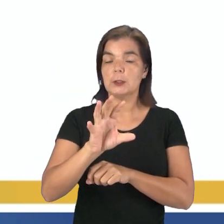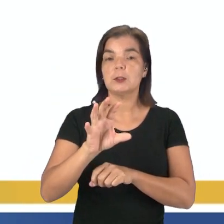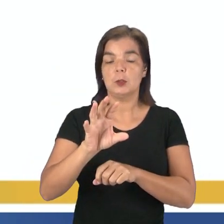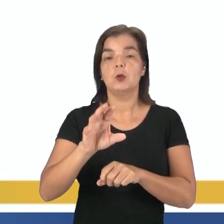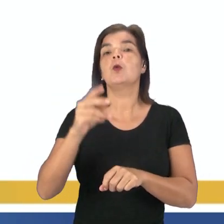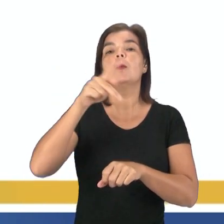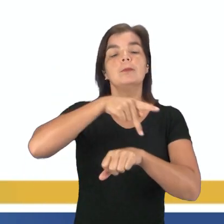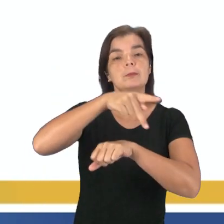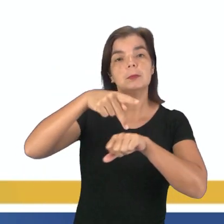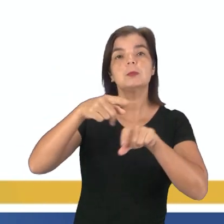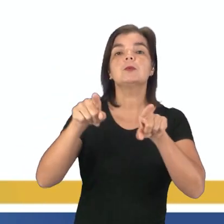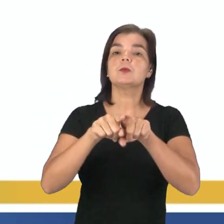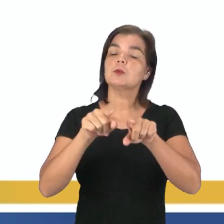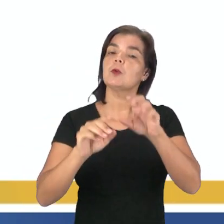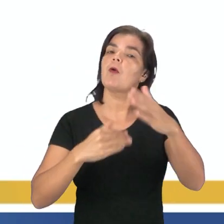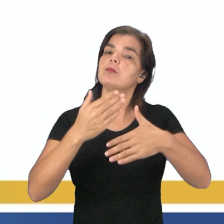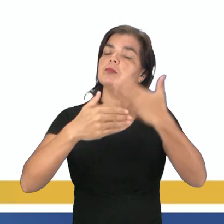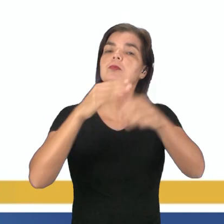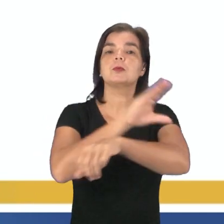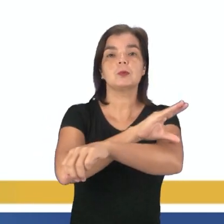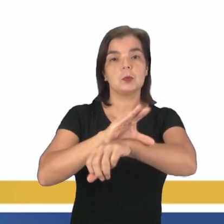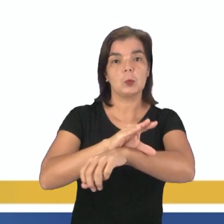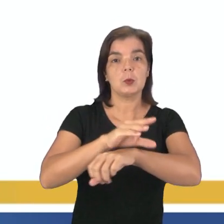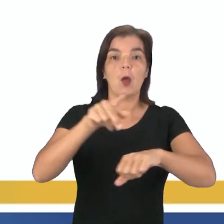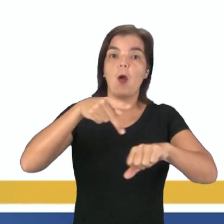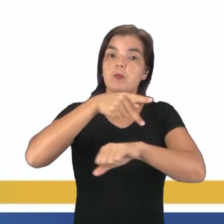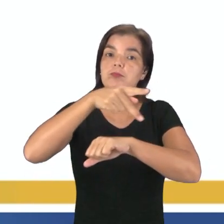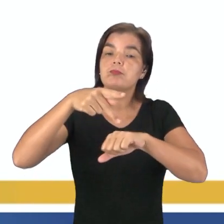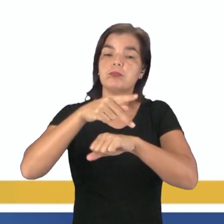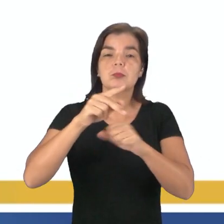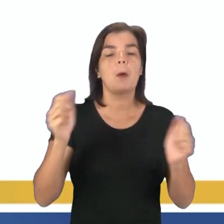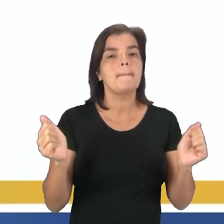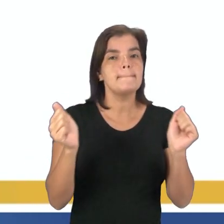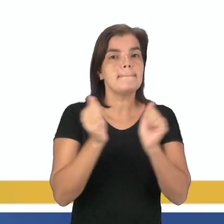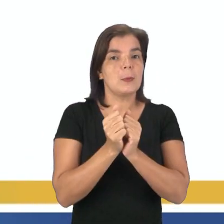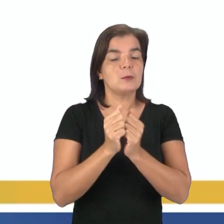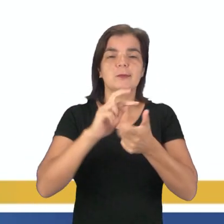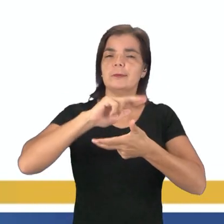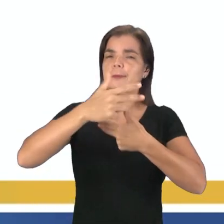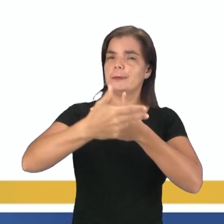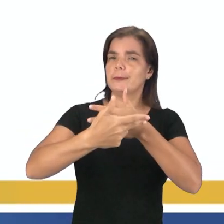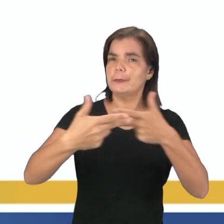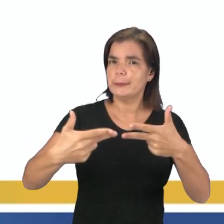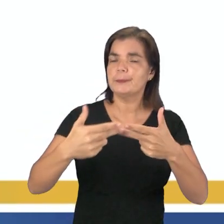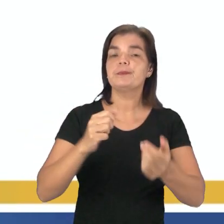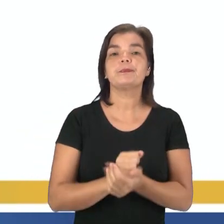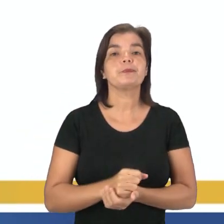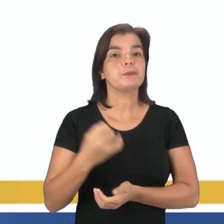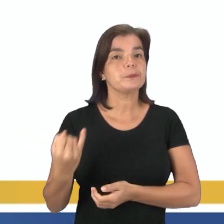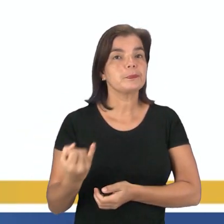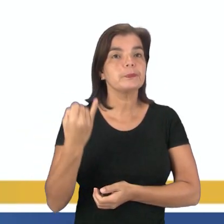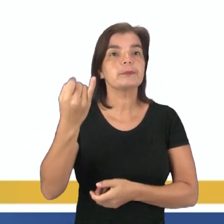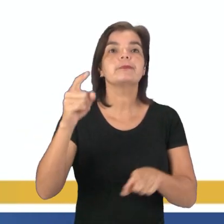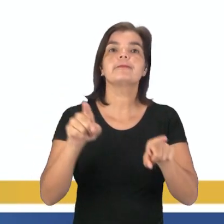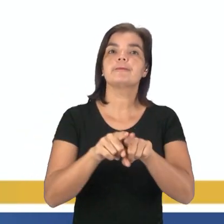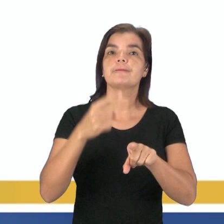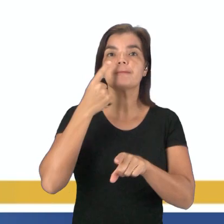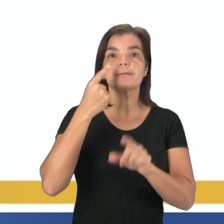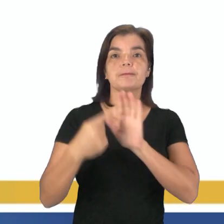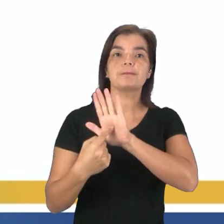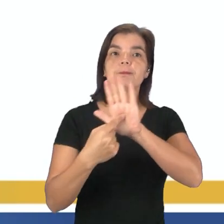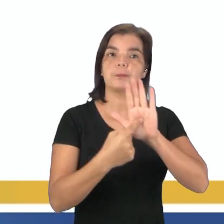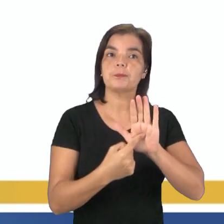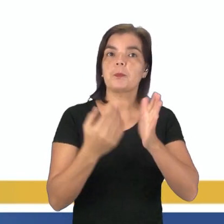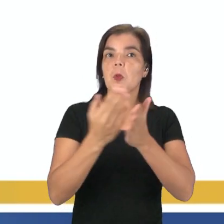cultura e, de modo geral, a nação foi se aproximando em diversos aspectos, os quais foram primordiais para